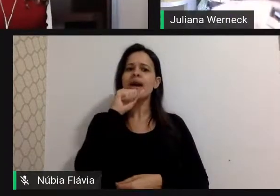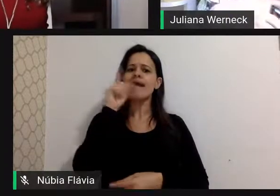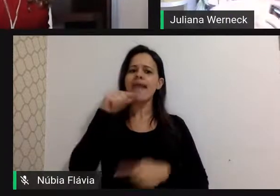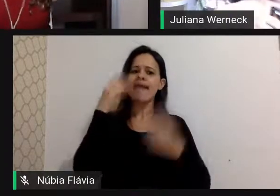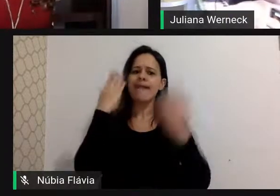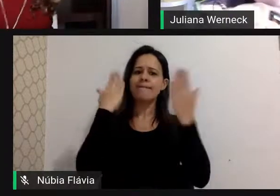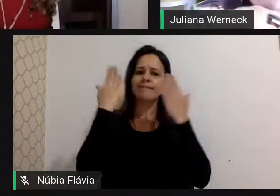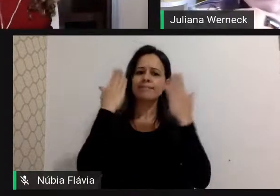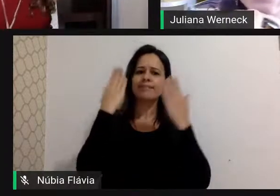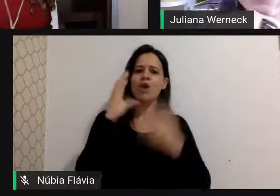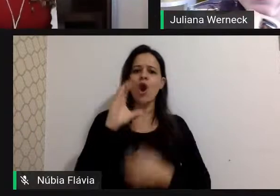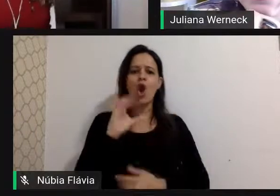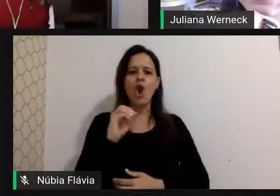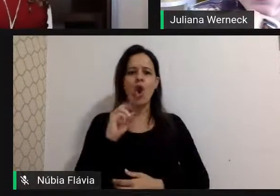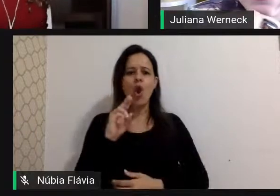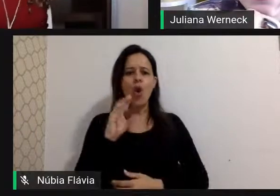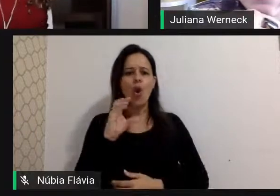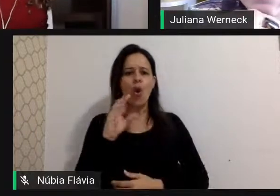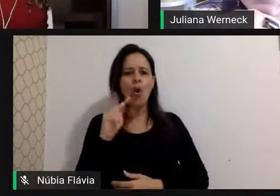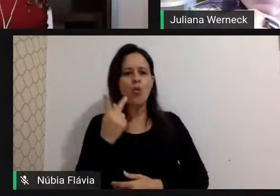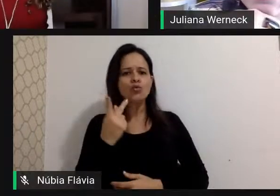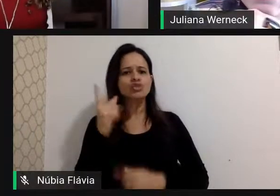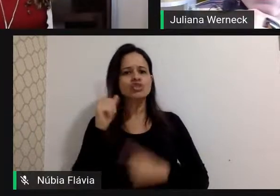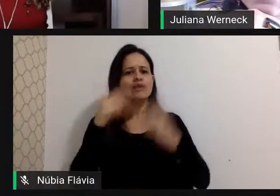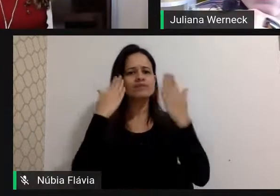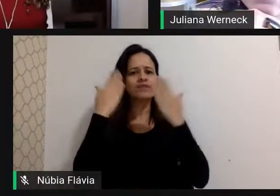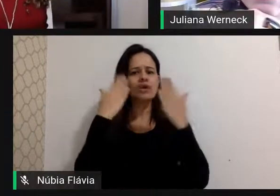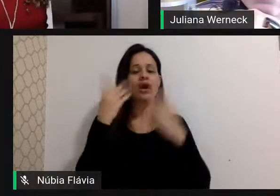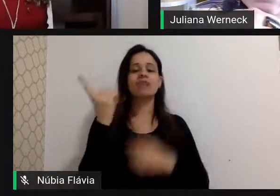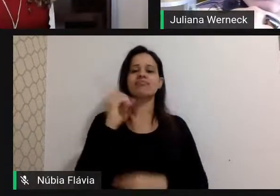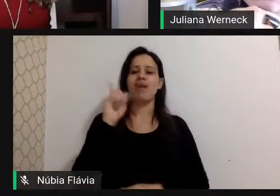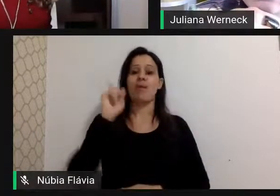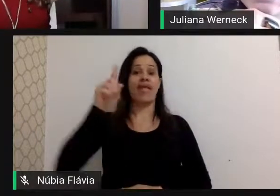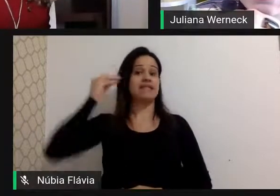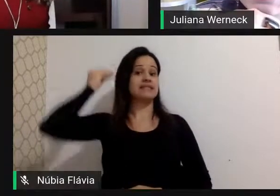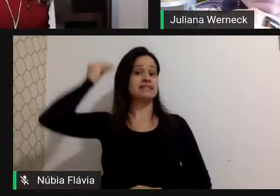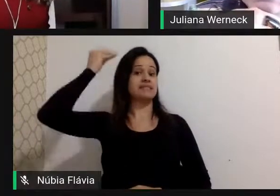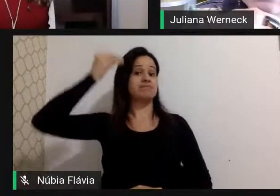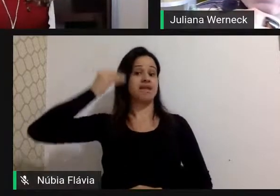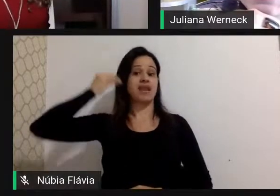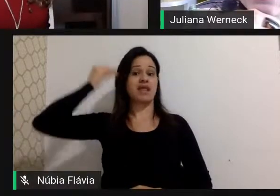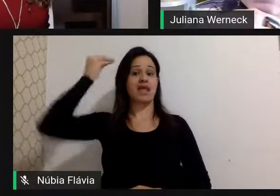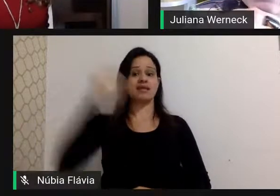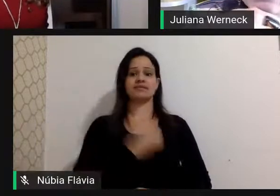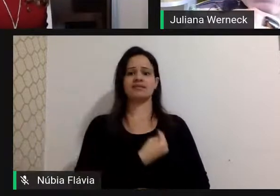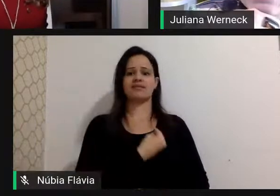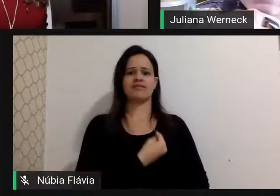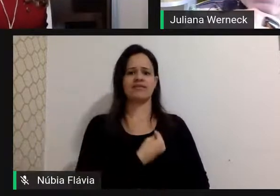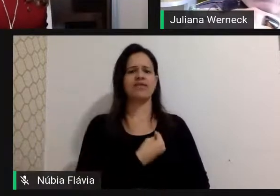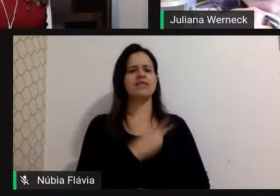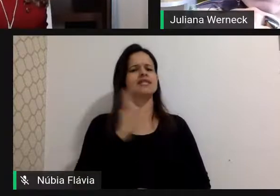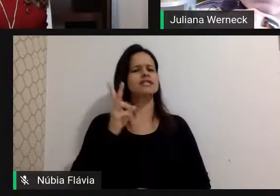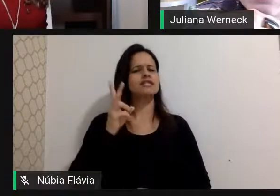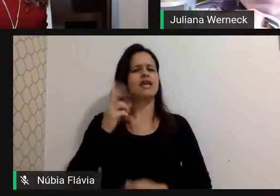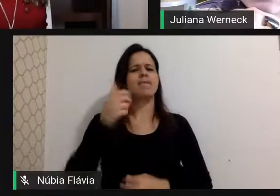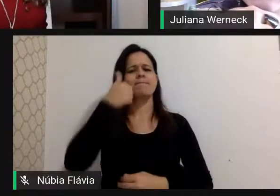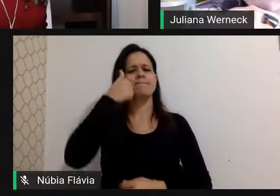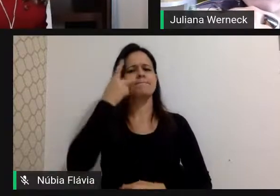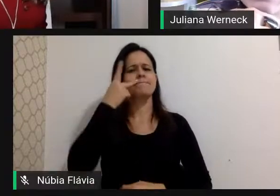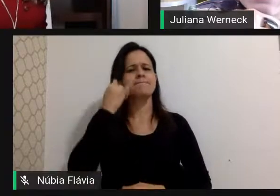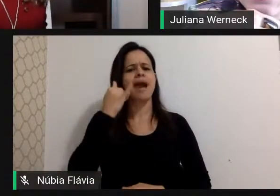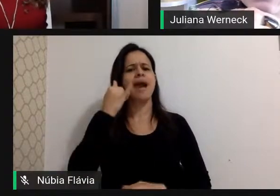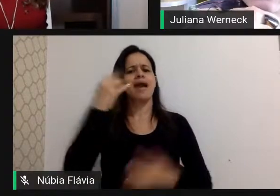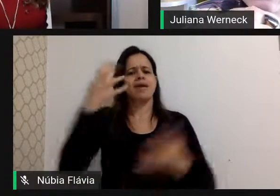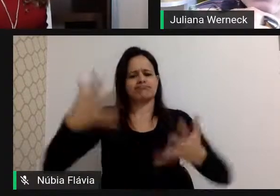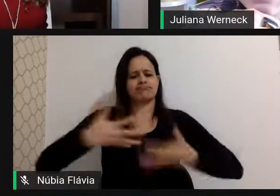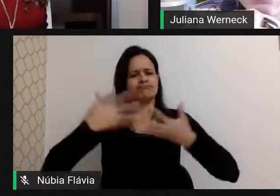são pessoas comuns com uma experiência de vida muito grande. Então, meu pai sempre foi aquela pessoa que me incentivava a fazer as coisas, me